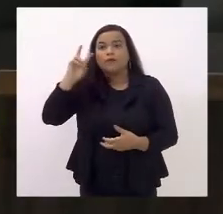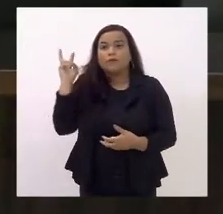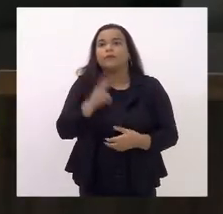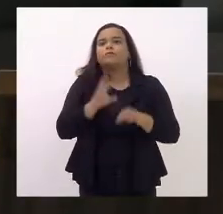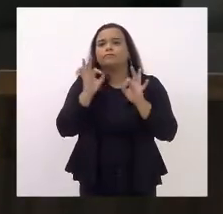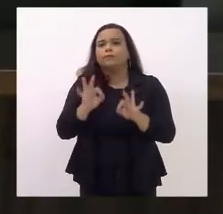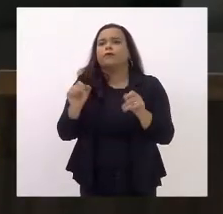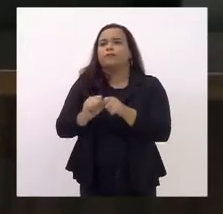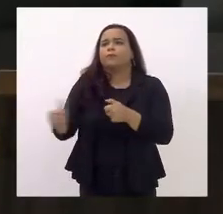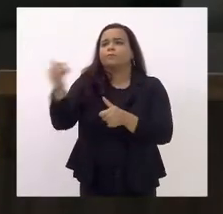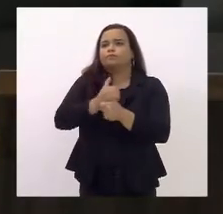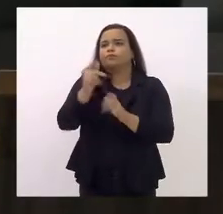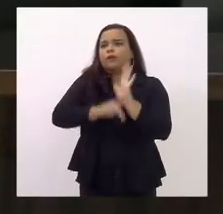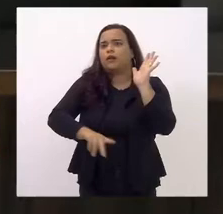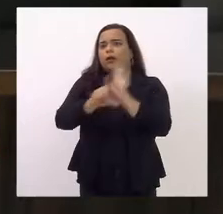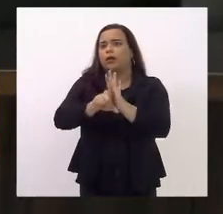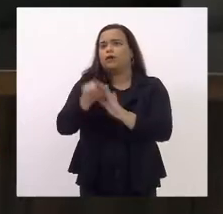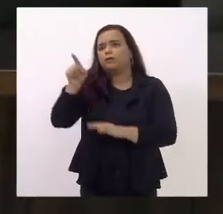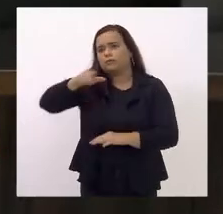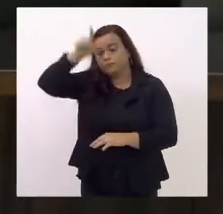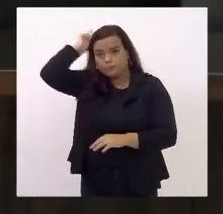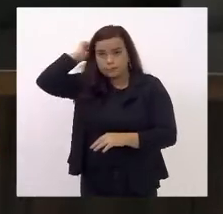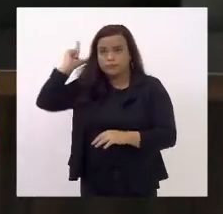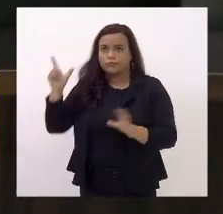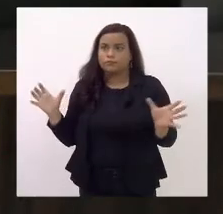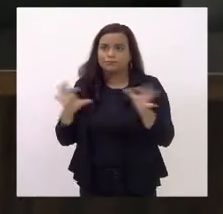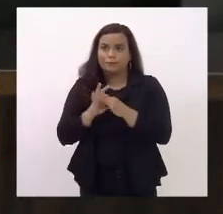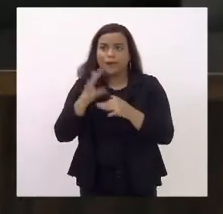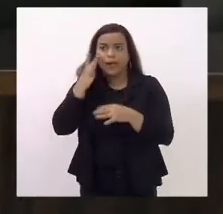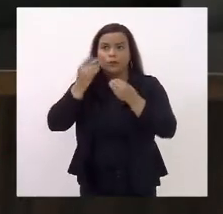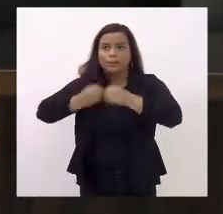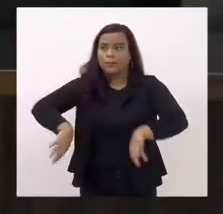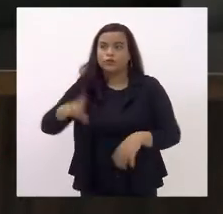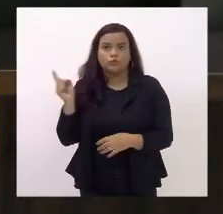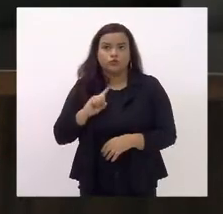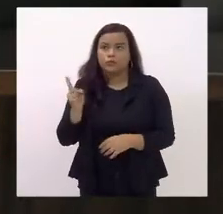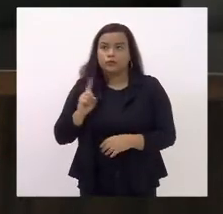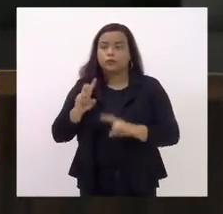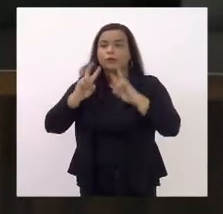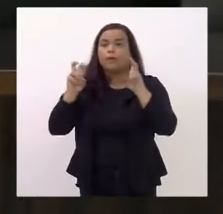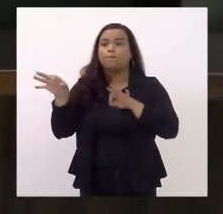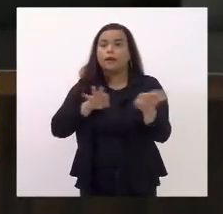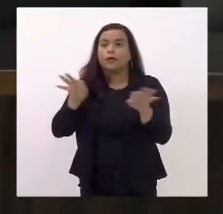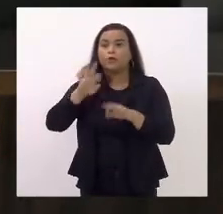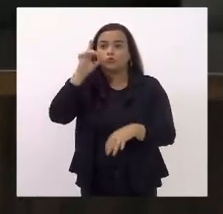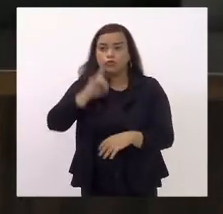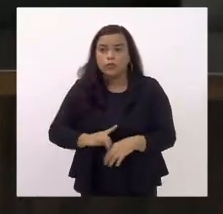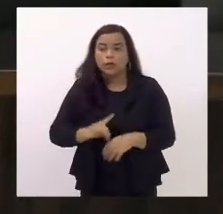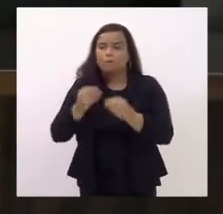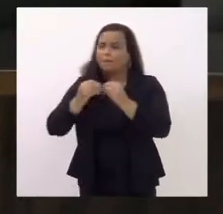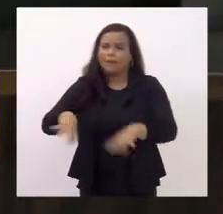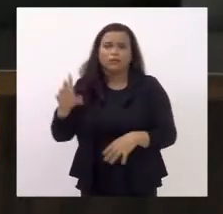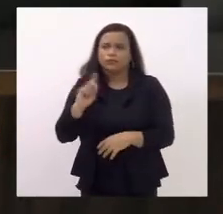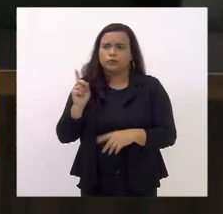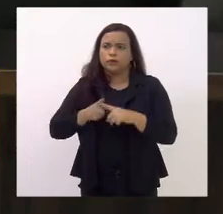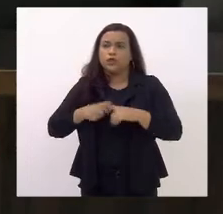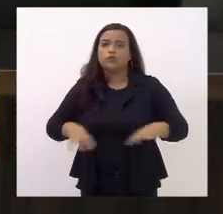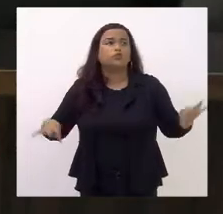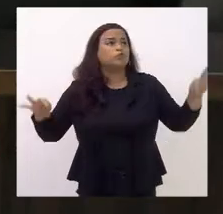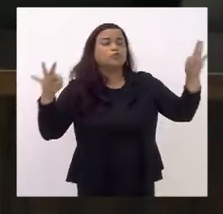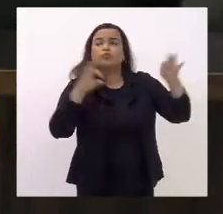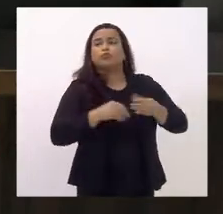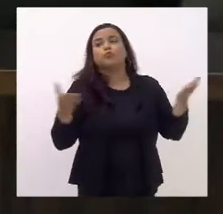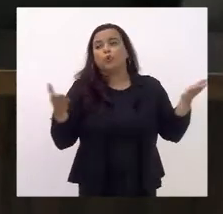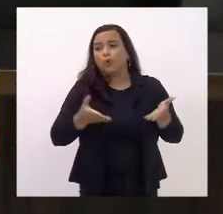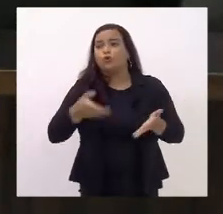fazer um substitutivo no projeto de lei do Luiz Paulo. Eu acho que não prejudica a questão do plano diretor, porque todos hoje, não conheço